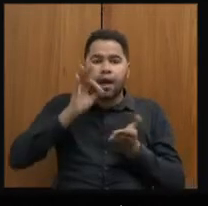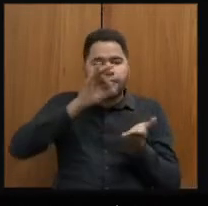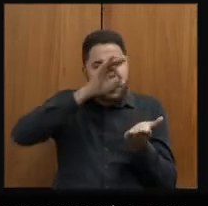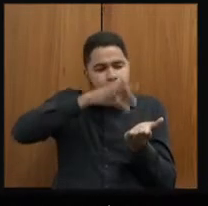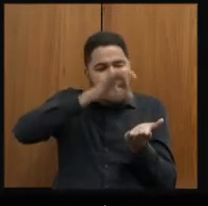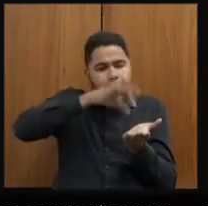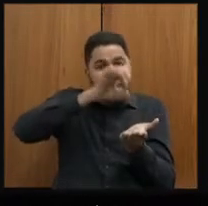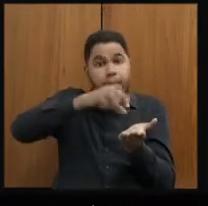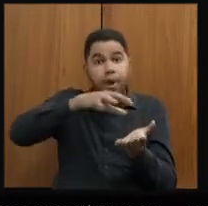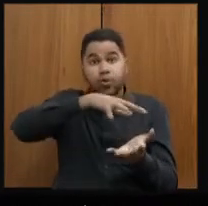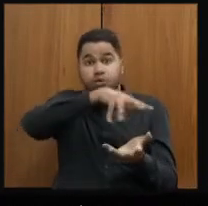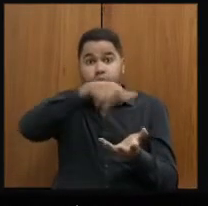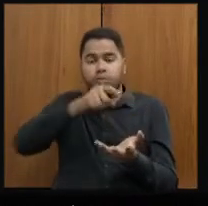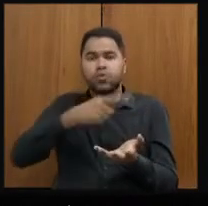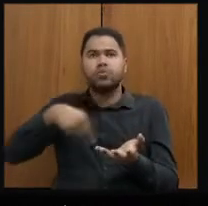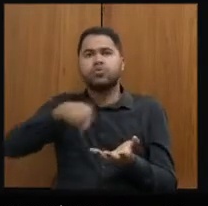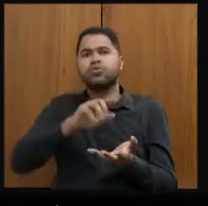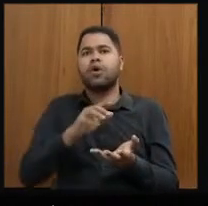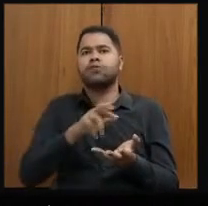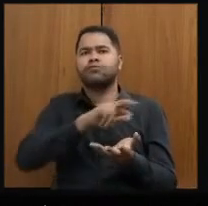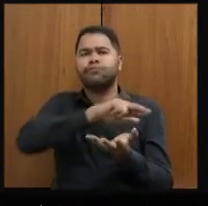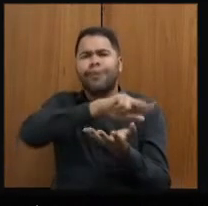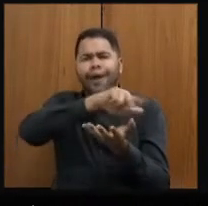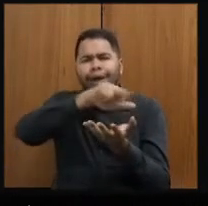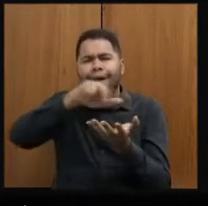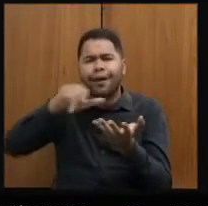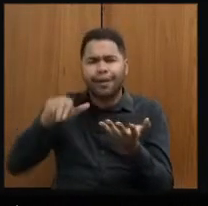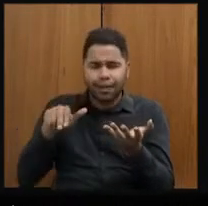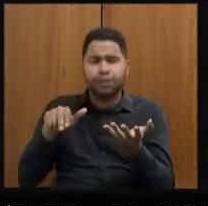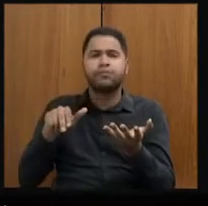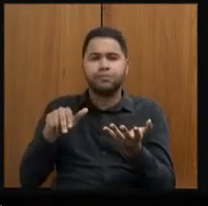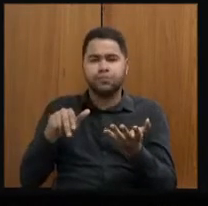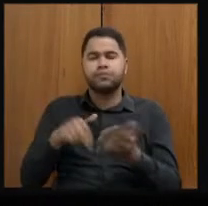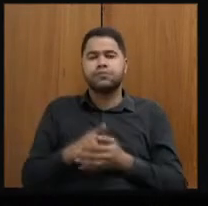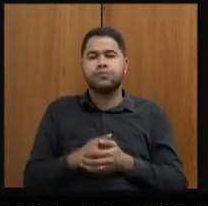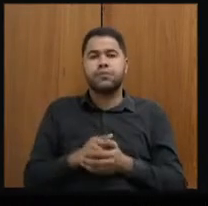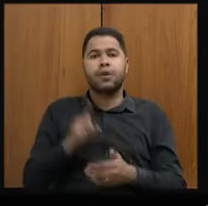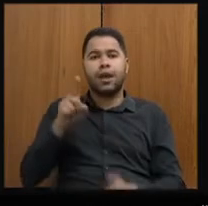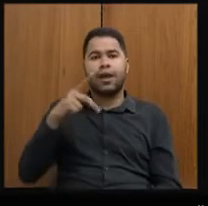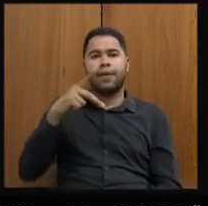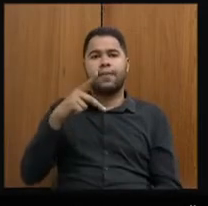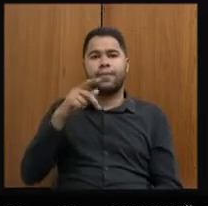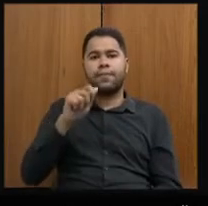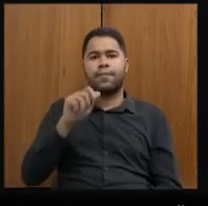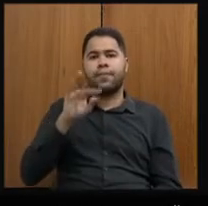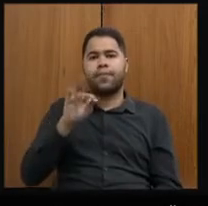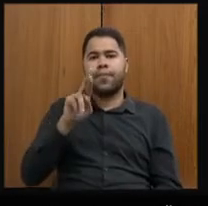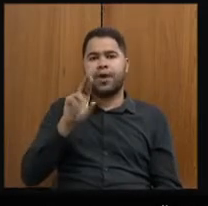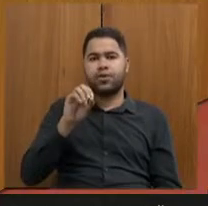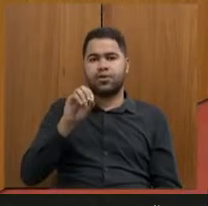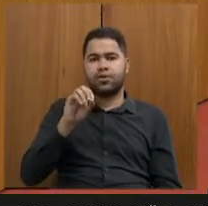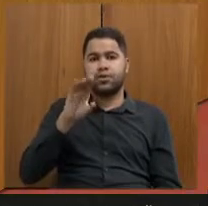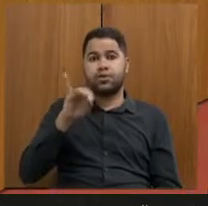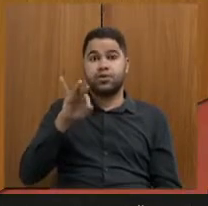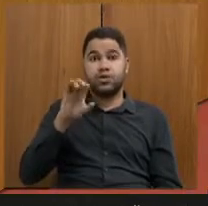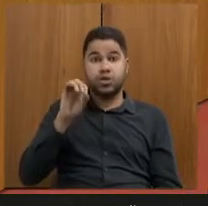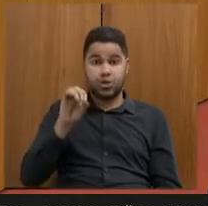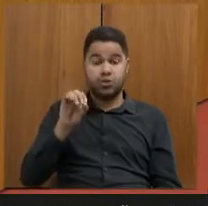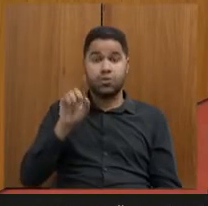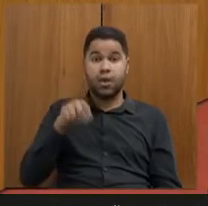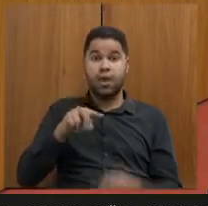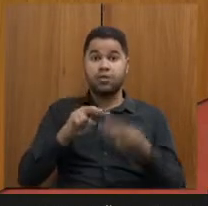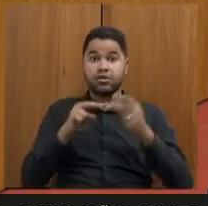do mundo onde nós temos as maiores variedades adaptadas nas do mundo lá em Patrocínio é o maior banco de germoplasma